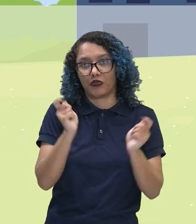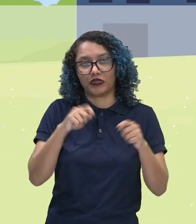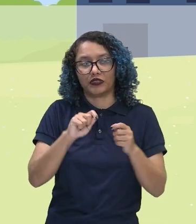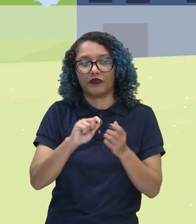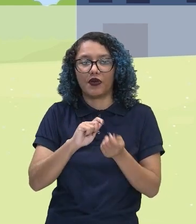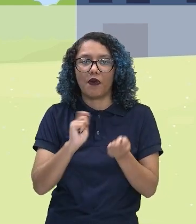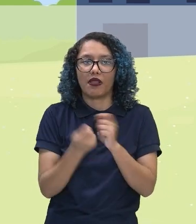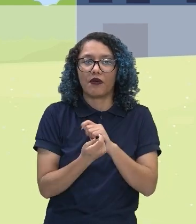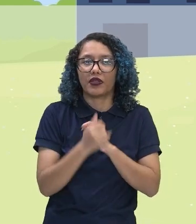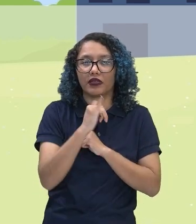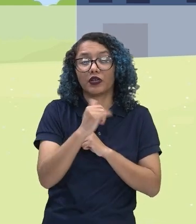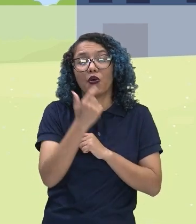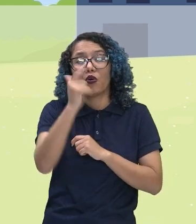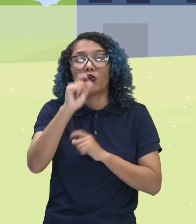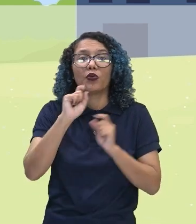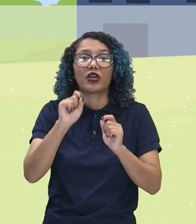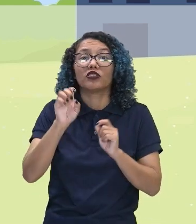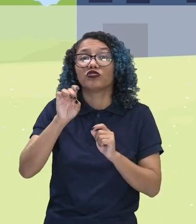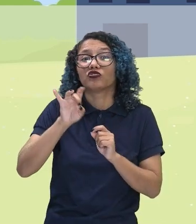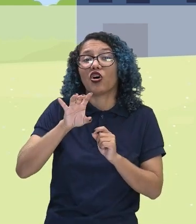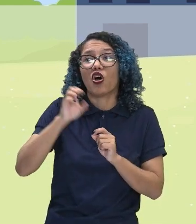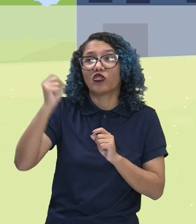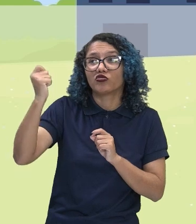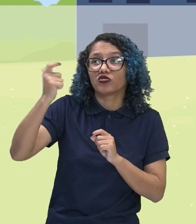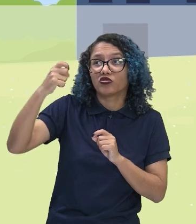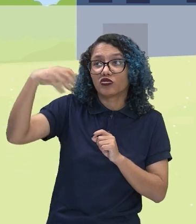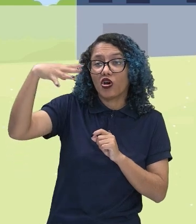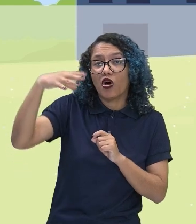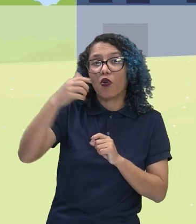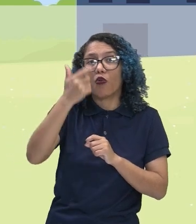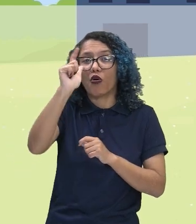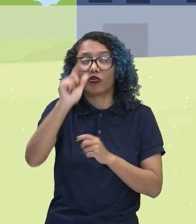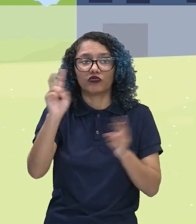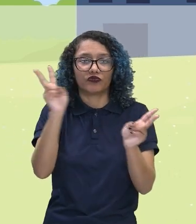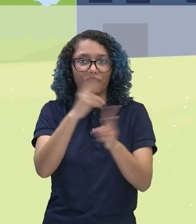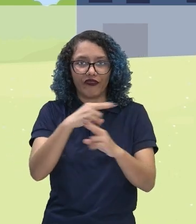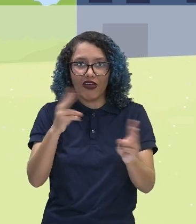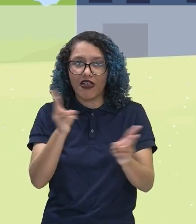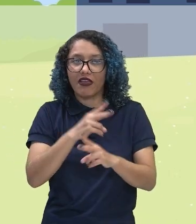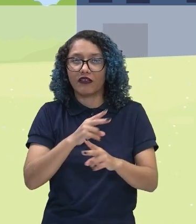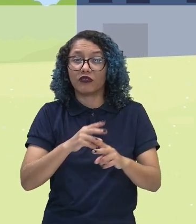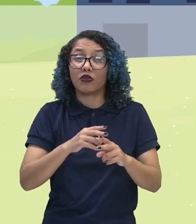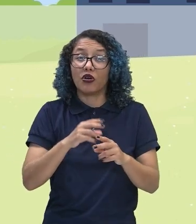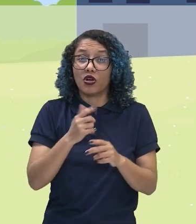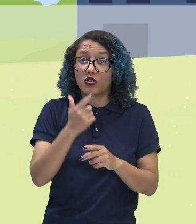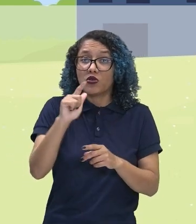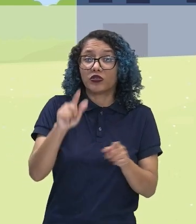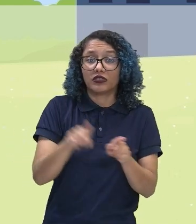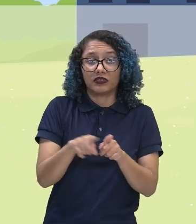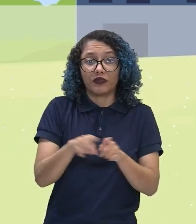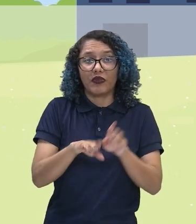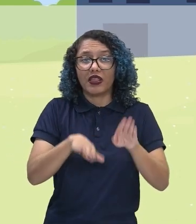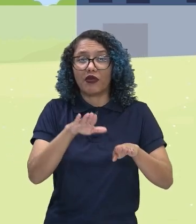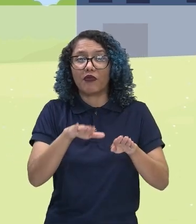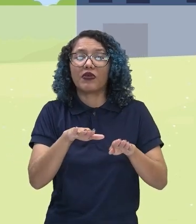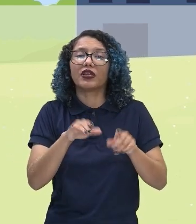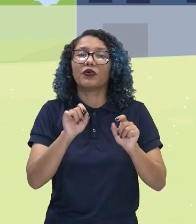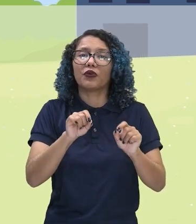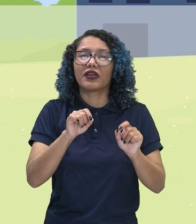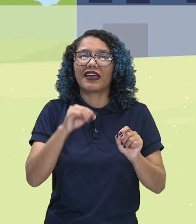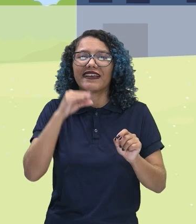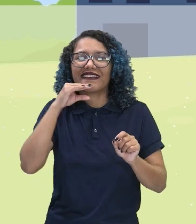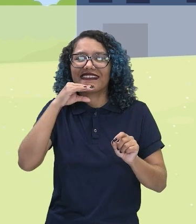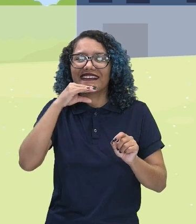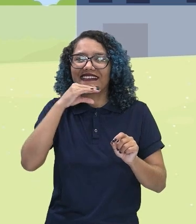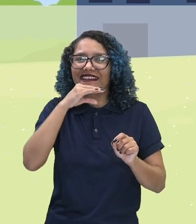da luz do sol, outras ainda vão precisar do vento, algumas precisam até mesmo do calor da terra.